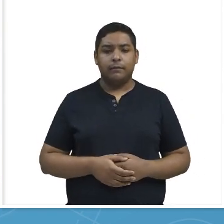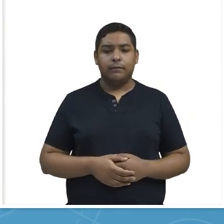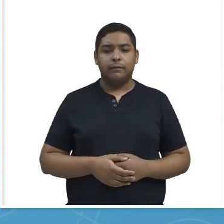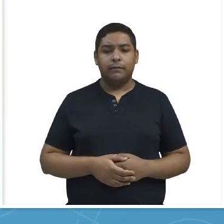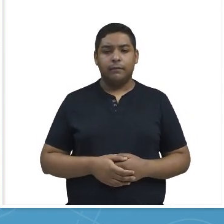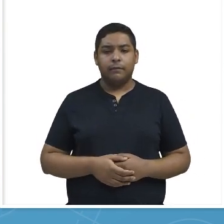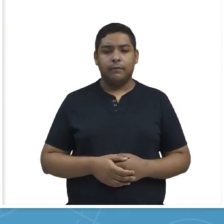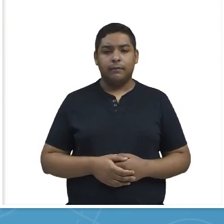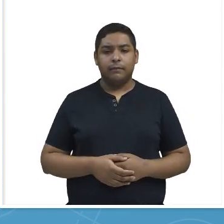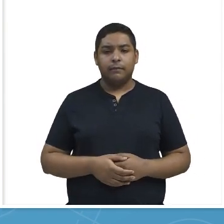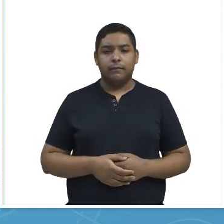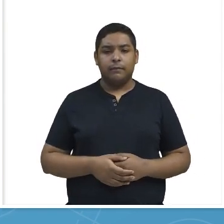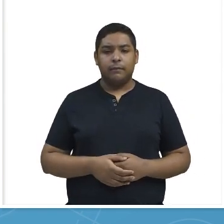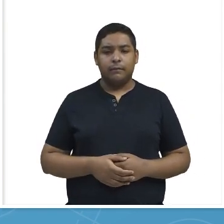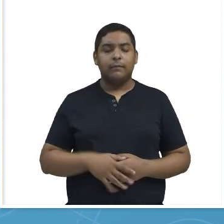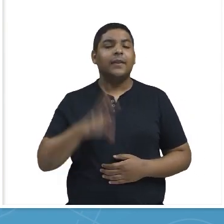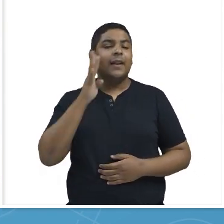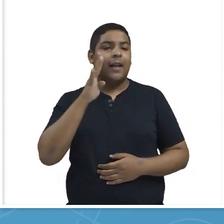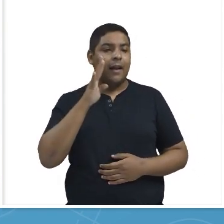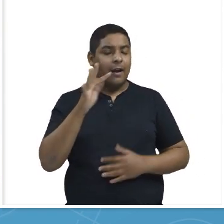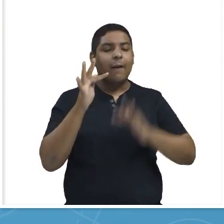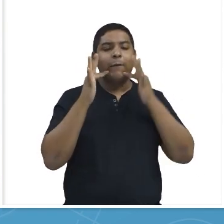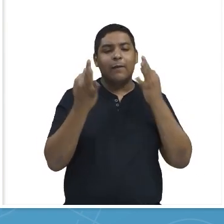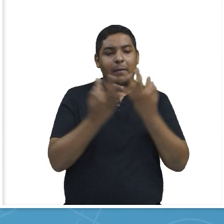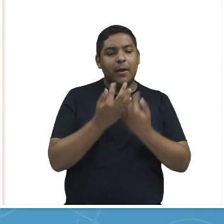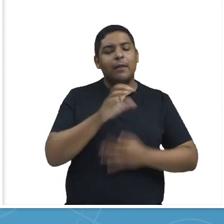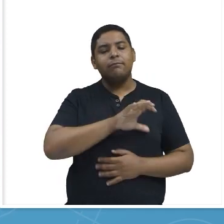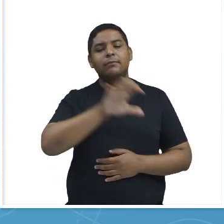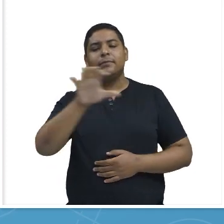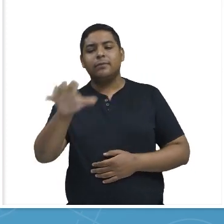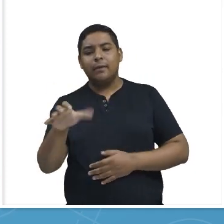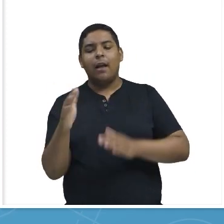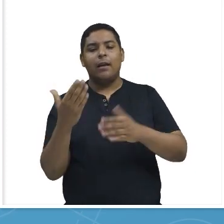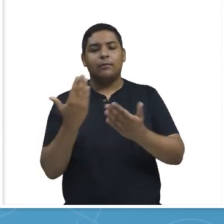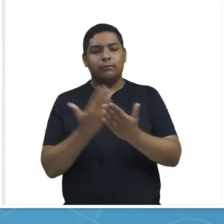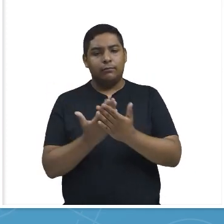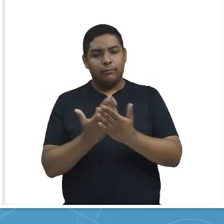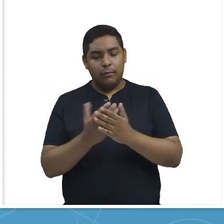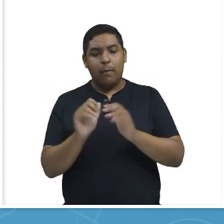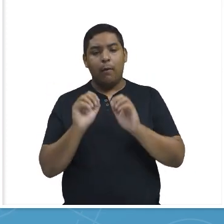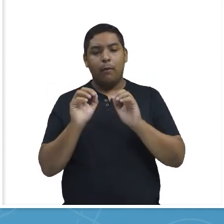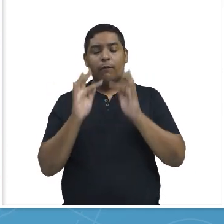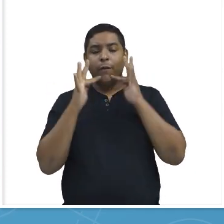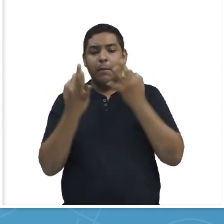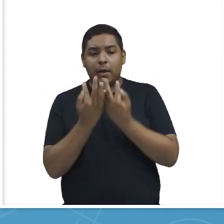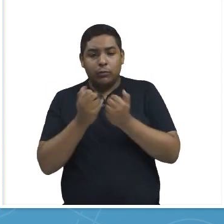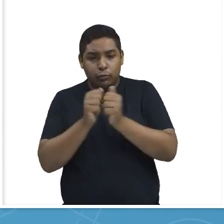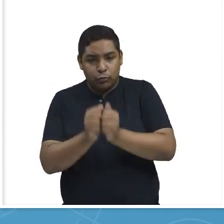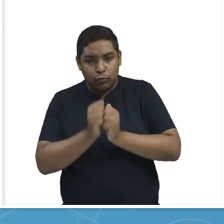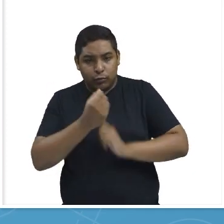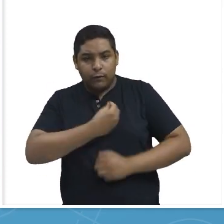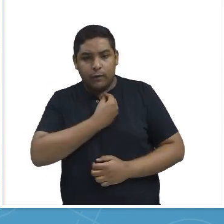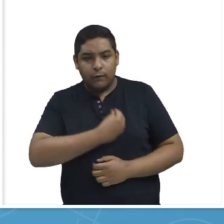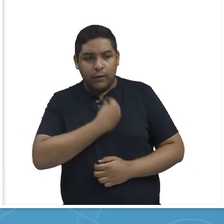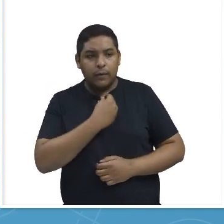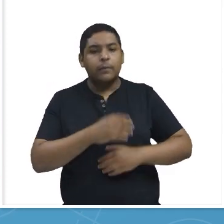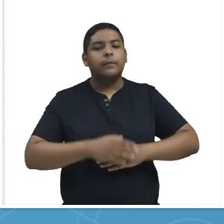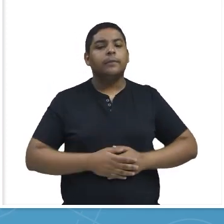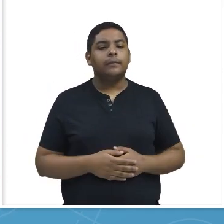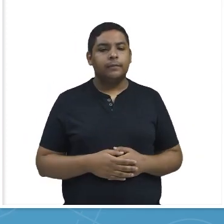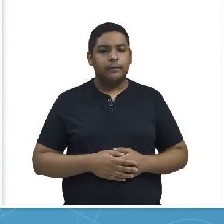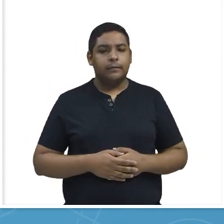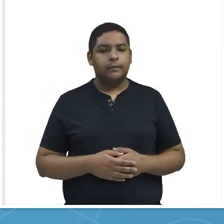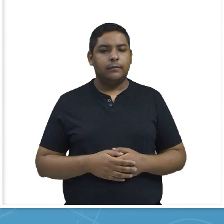futuro aí. Que legal, né? A família vai morar junto com ela. Então, quero que vocês... ainda tem mais um pedacinho ali. Wow,